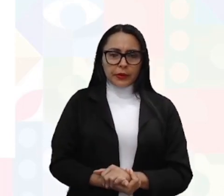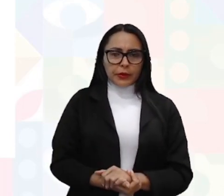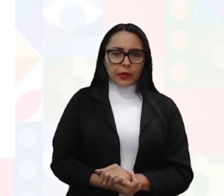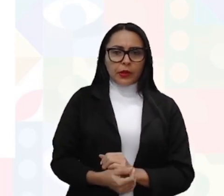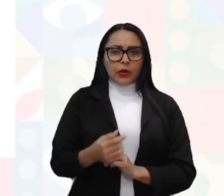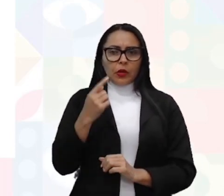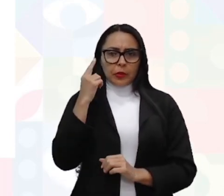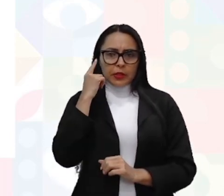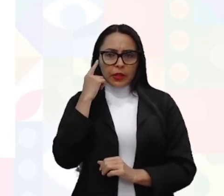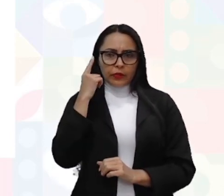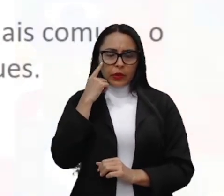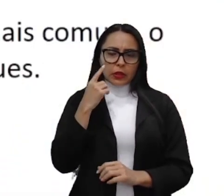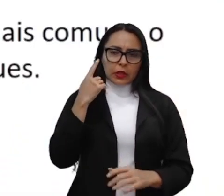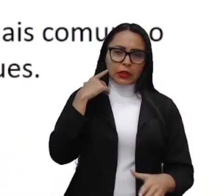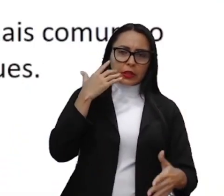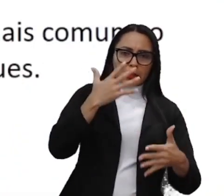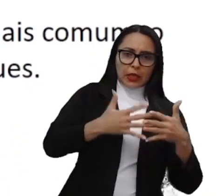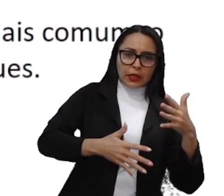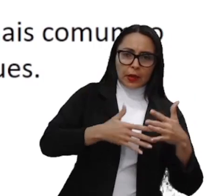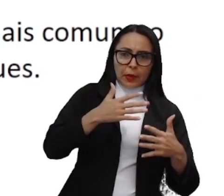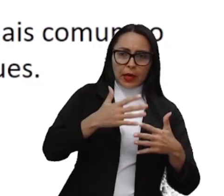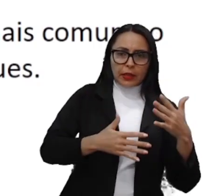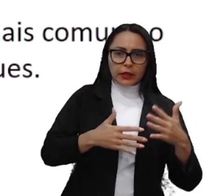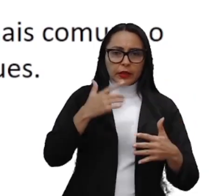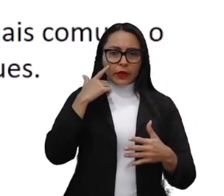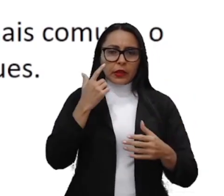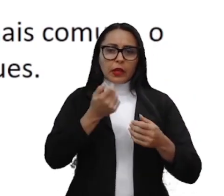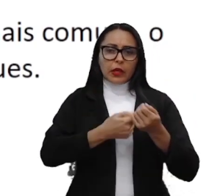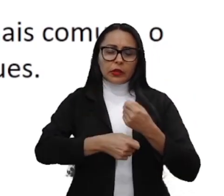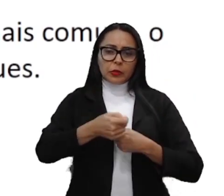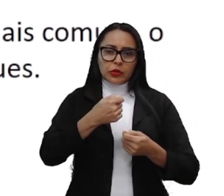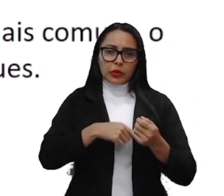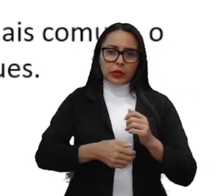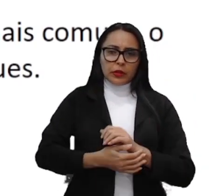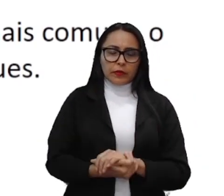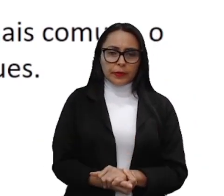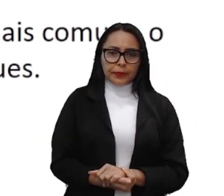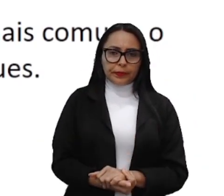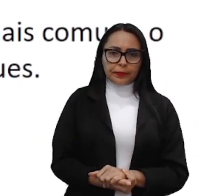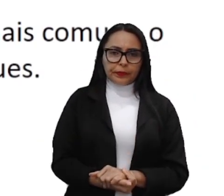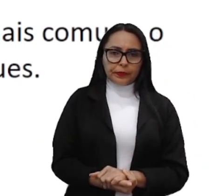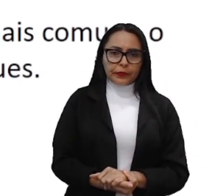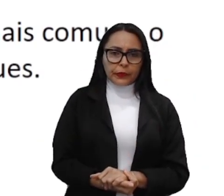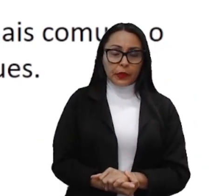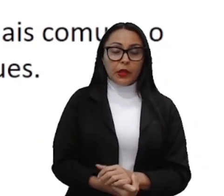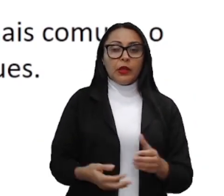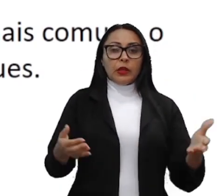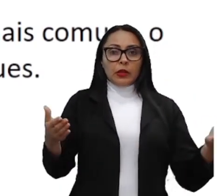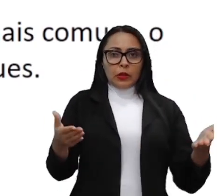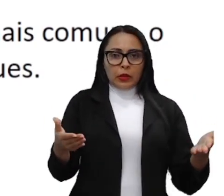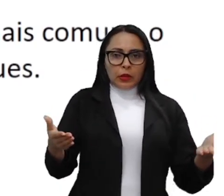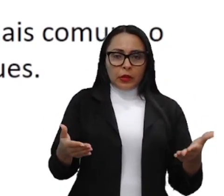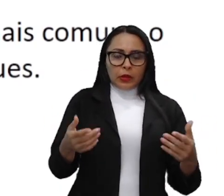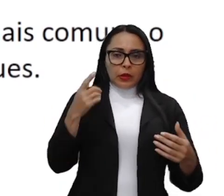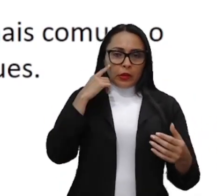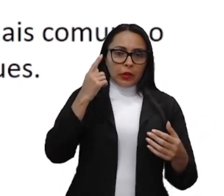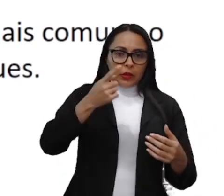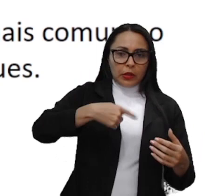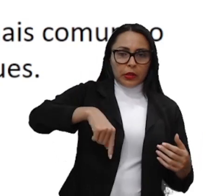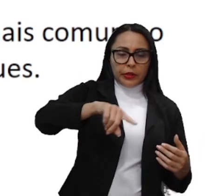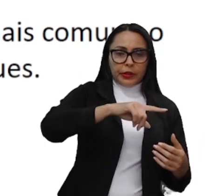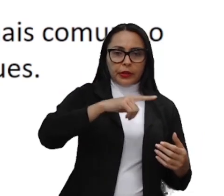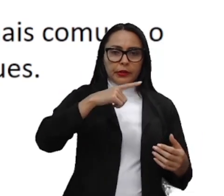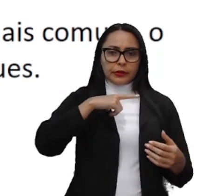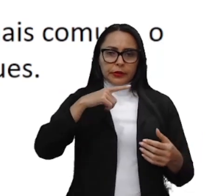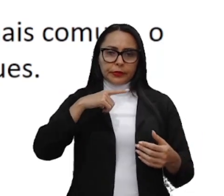Observamos situações que atrapalham as atividades administrativas do estoque. Bom, hoje nós temos produtos com